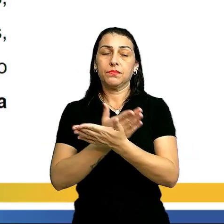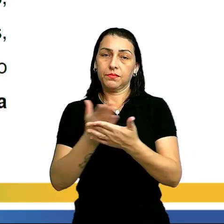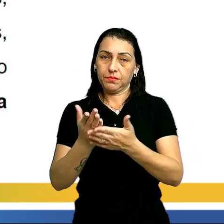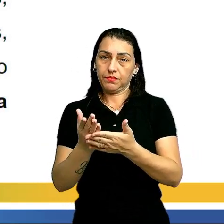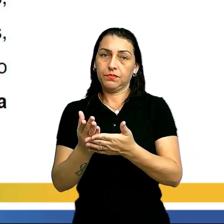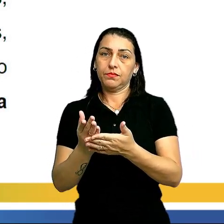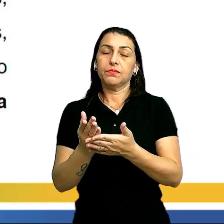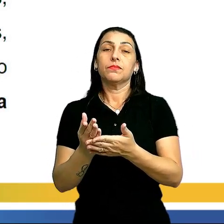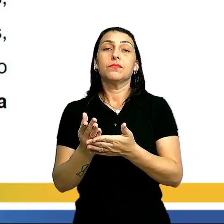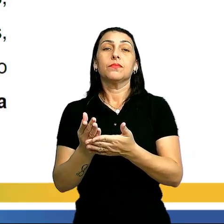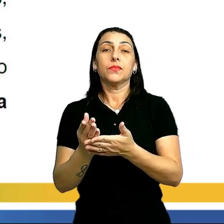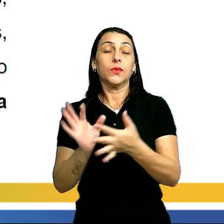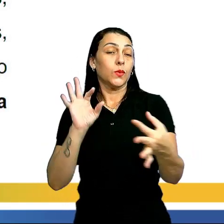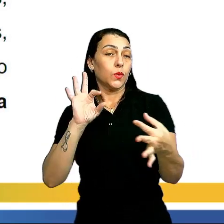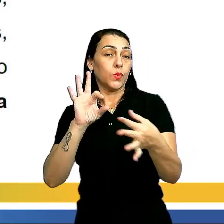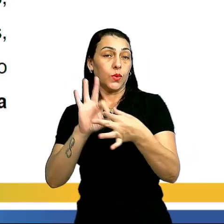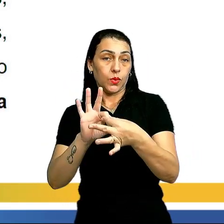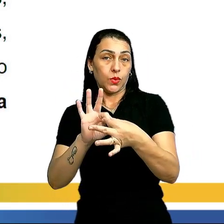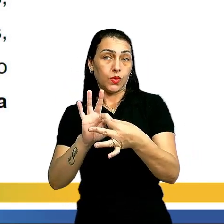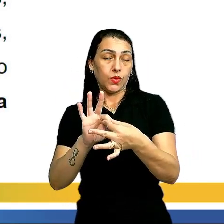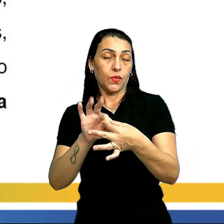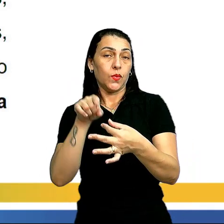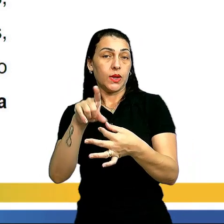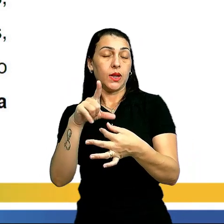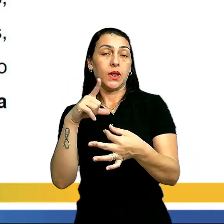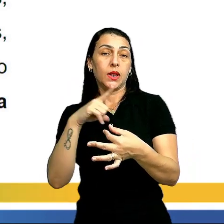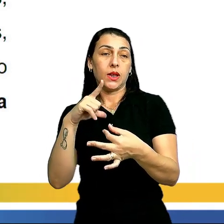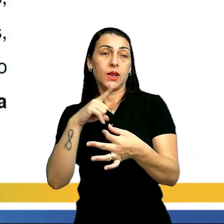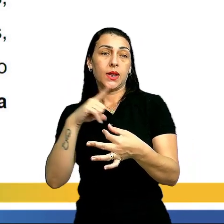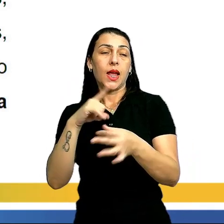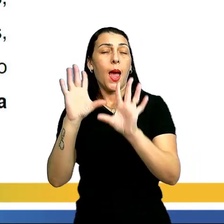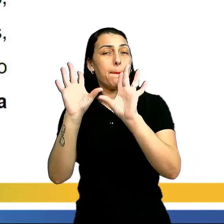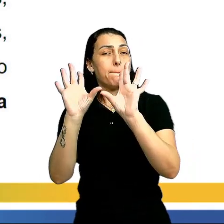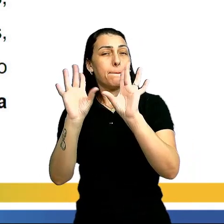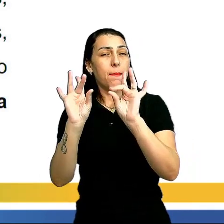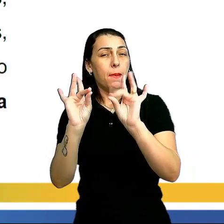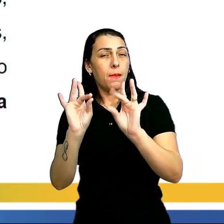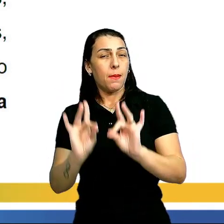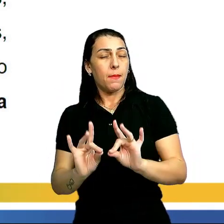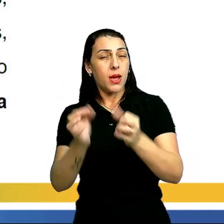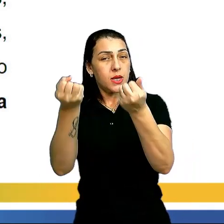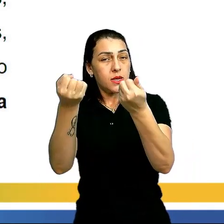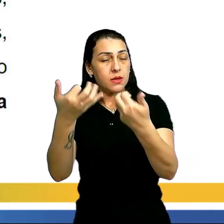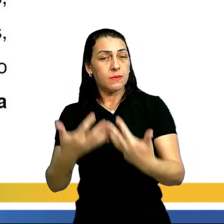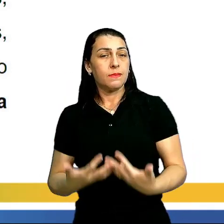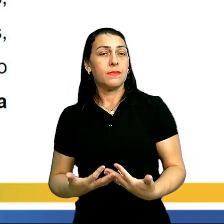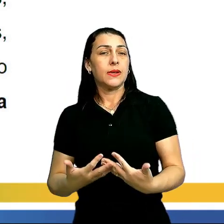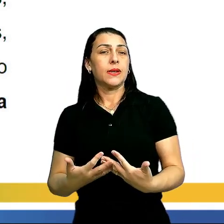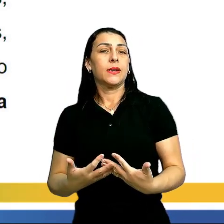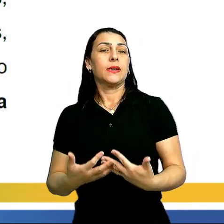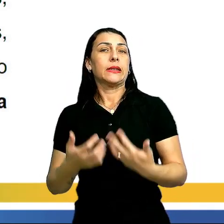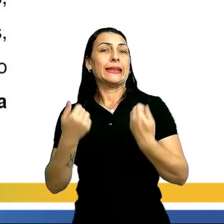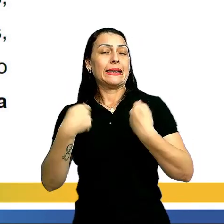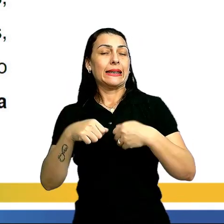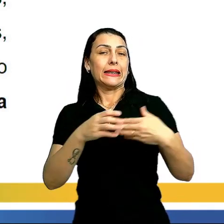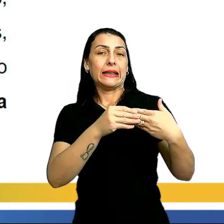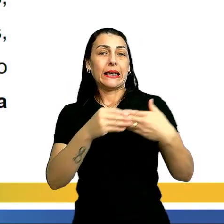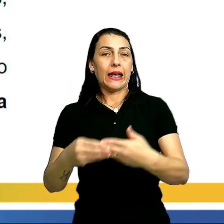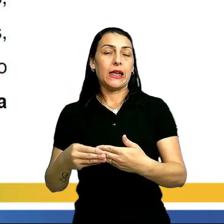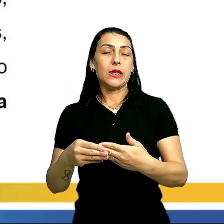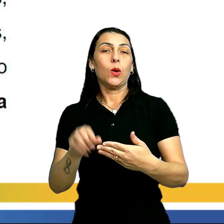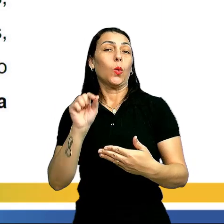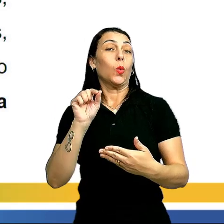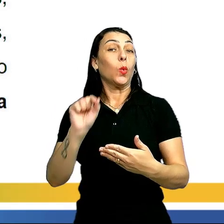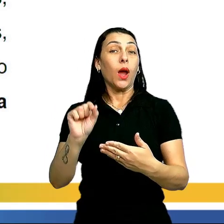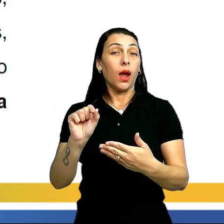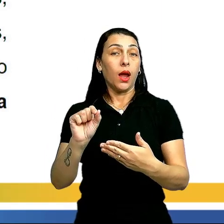né, a conclusão usando um conectivo, você vai ter que detalhar, explicar, você tem que trazer uma ação